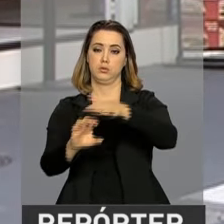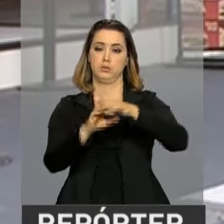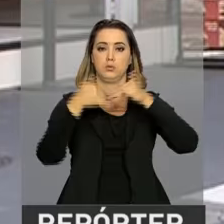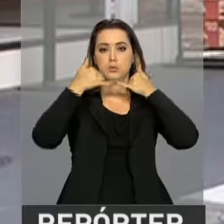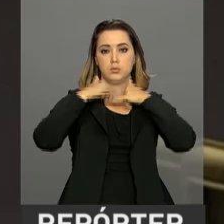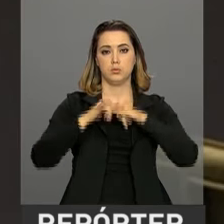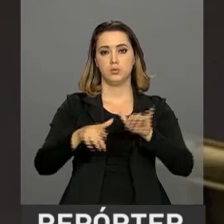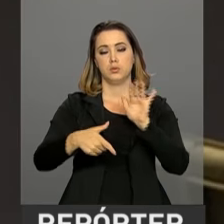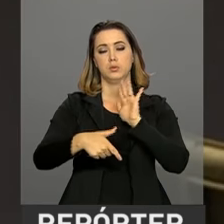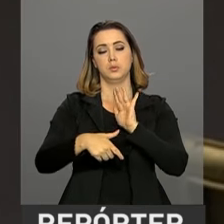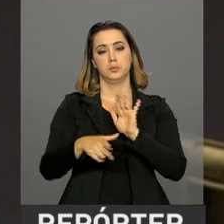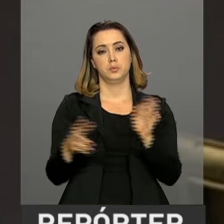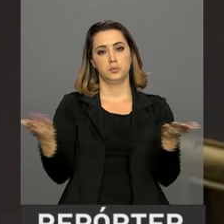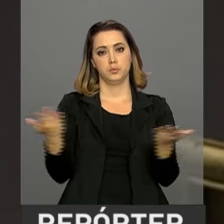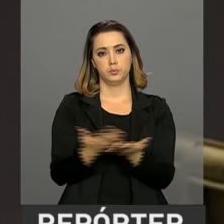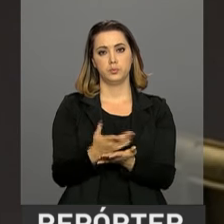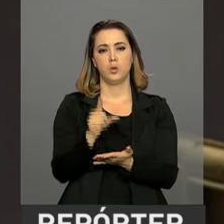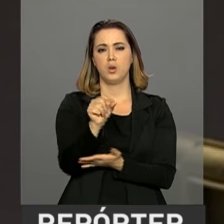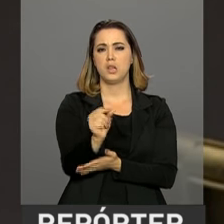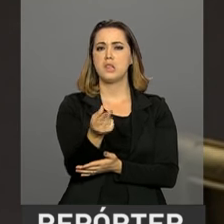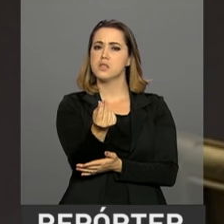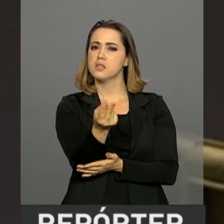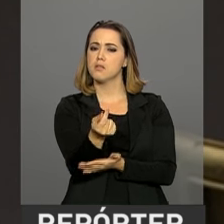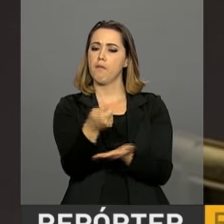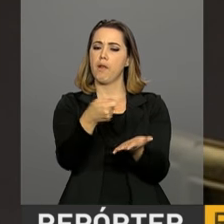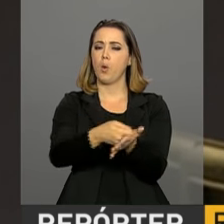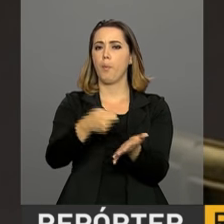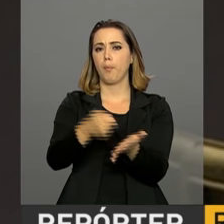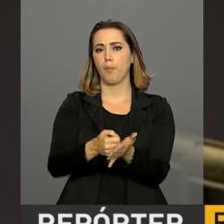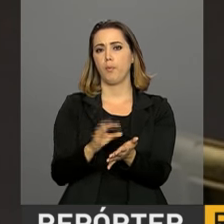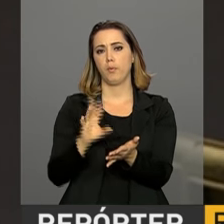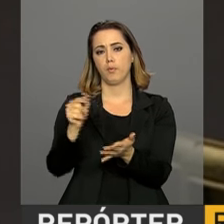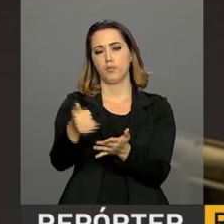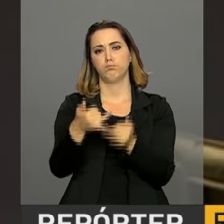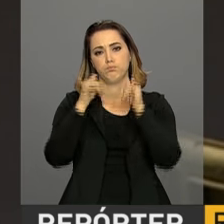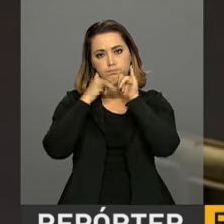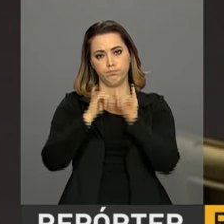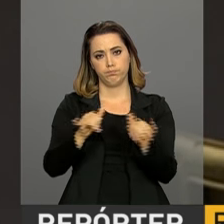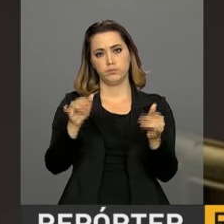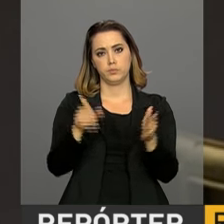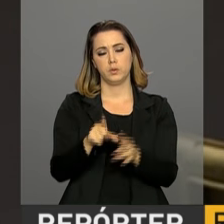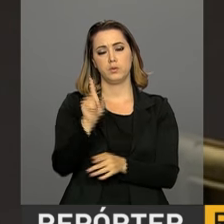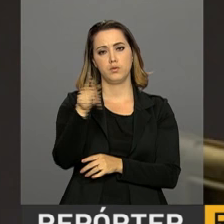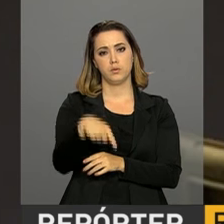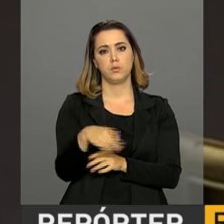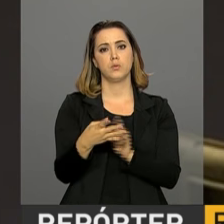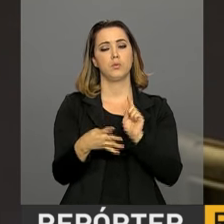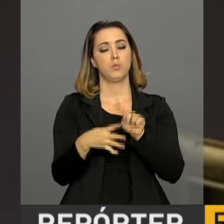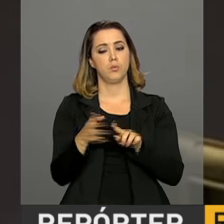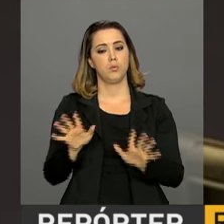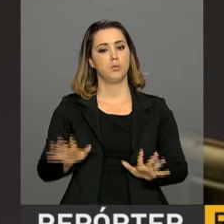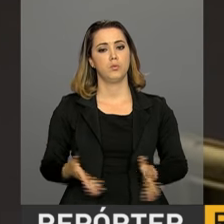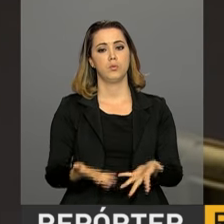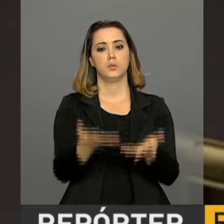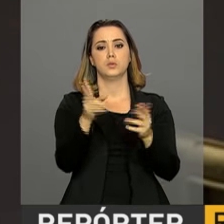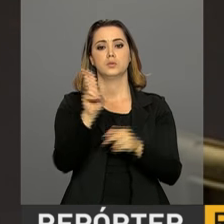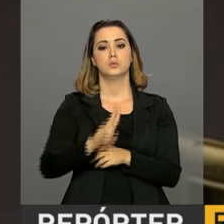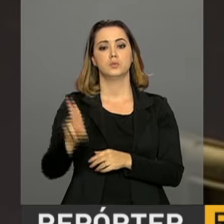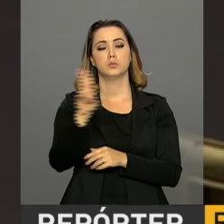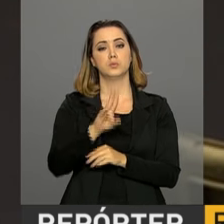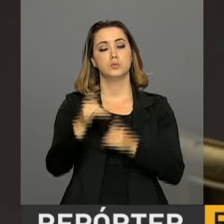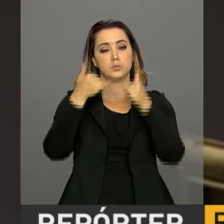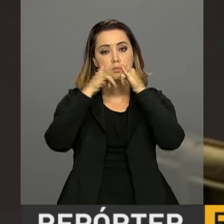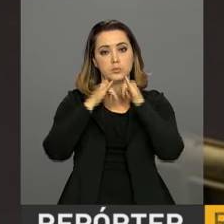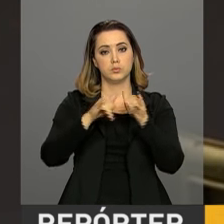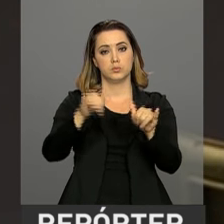Eletrobras esse encargo ele tem diversas finalidades mas as cinco princip P que poderia citar ele promove a universalização do uso da